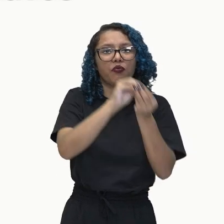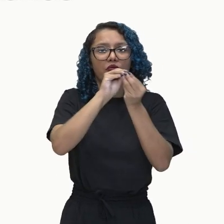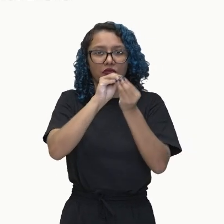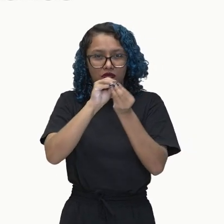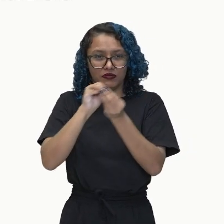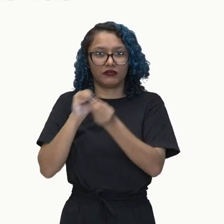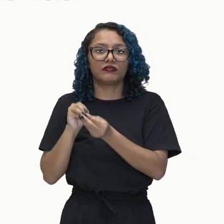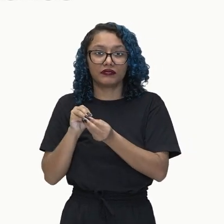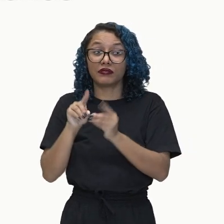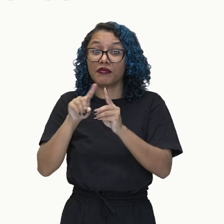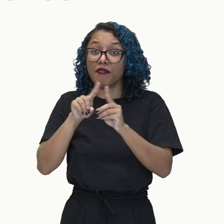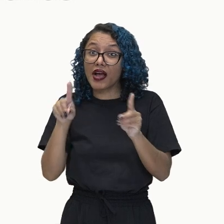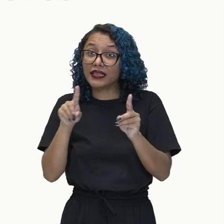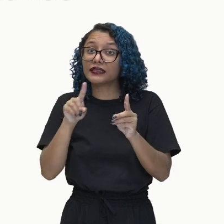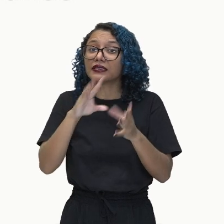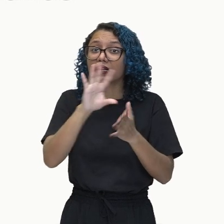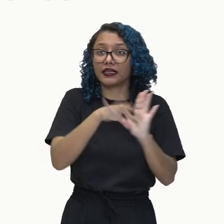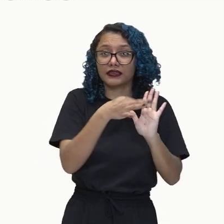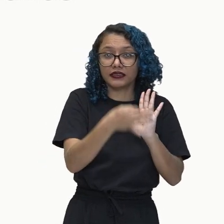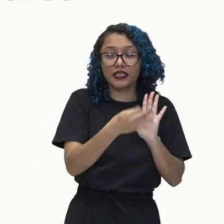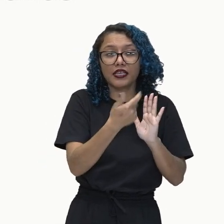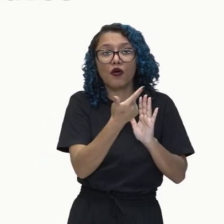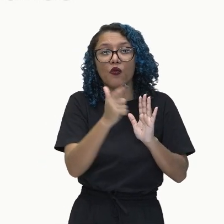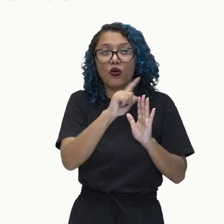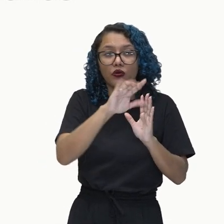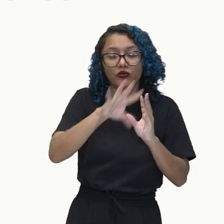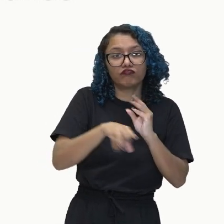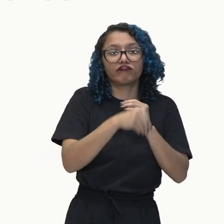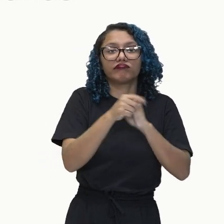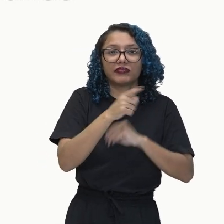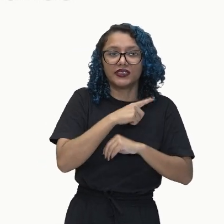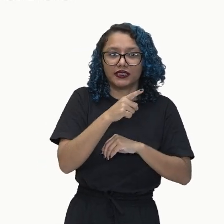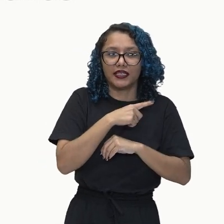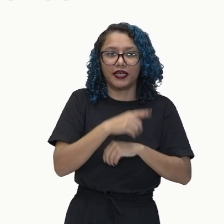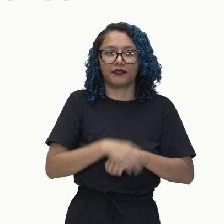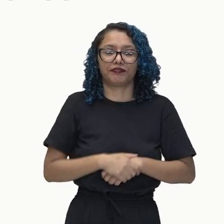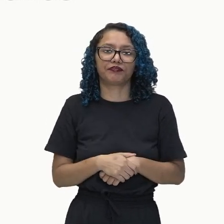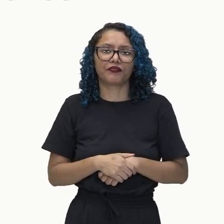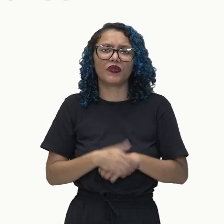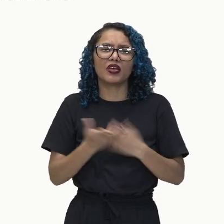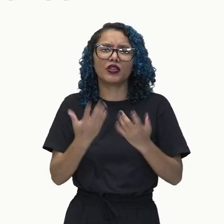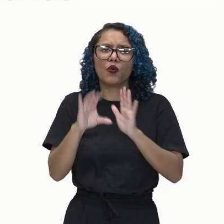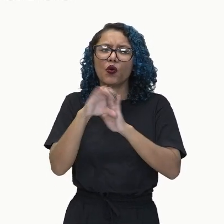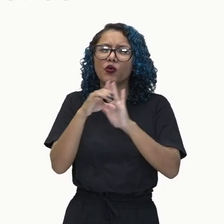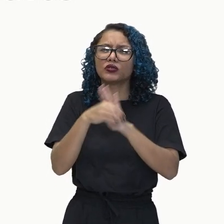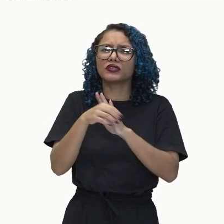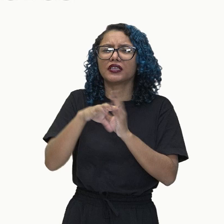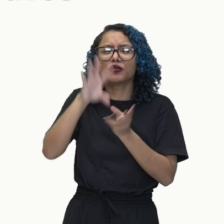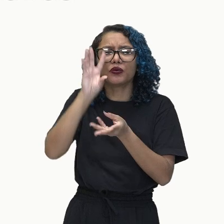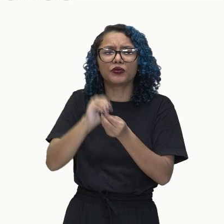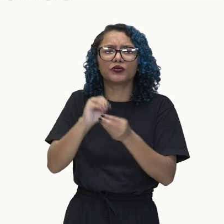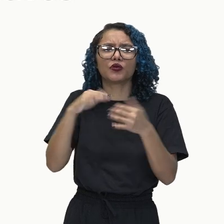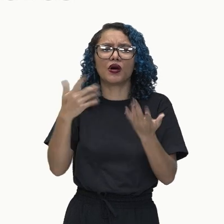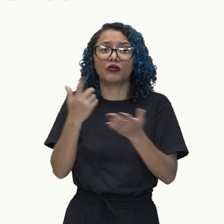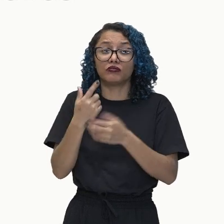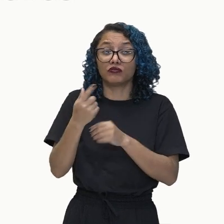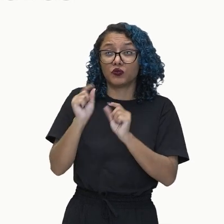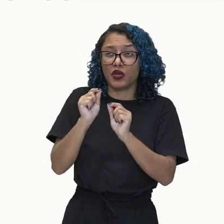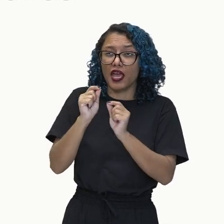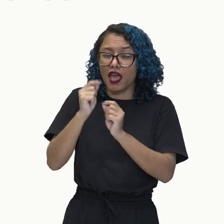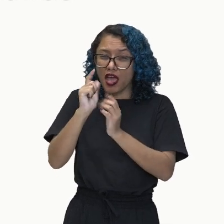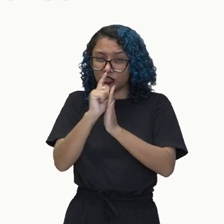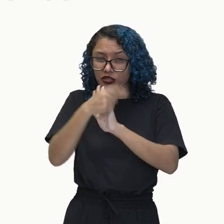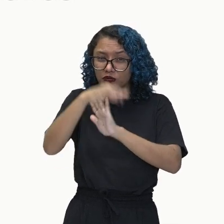claro, o resumo é o gênero textual em que se retira de um texto original apenas as informações mais